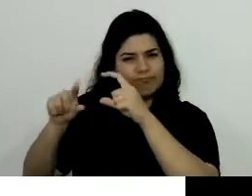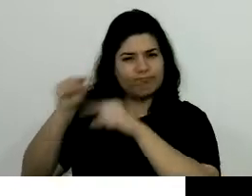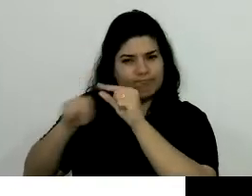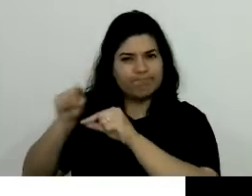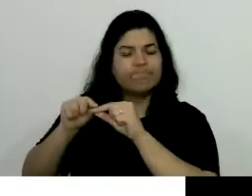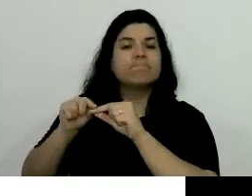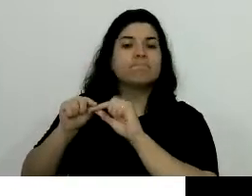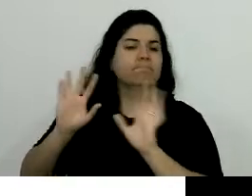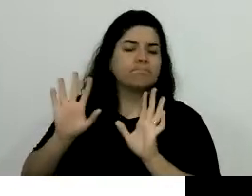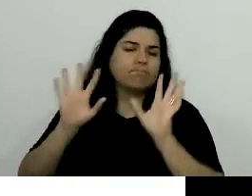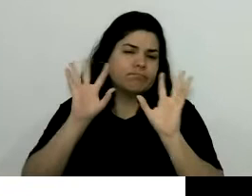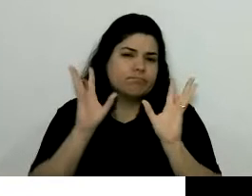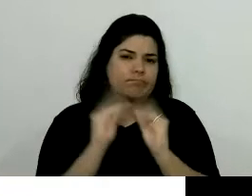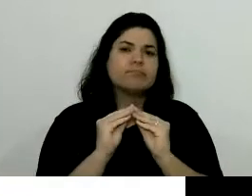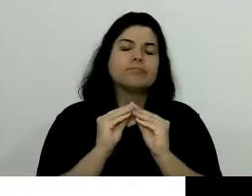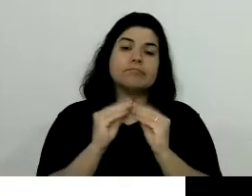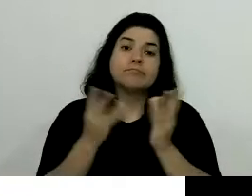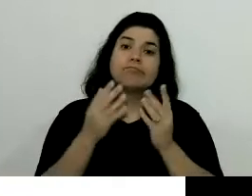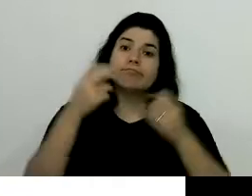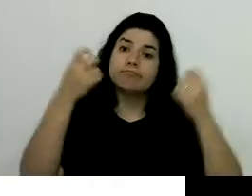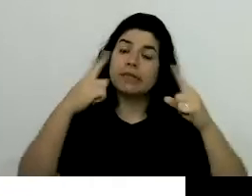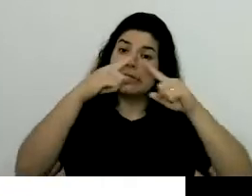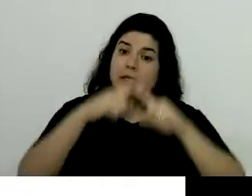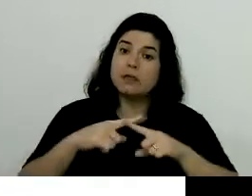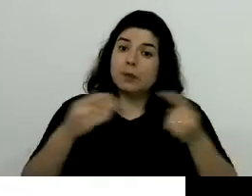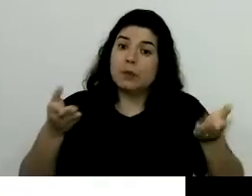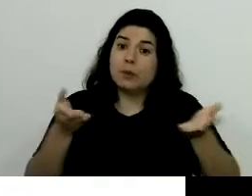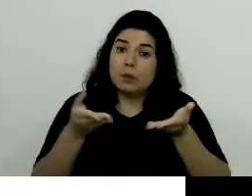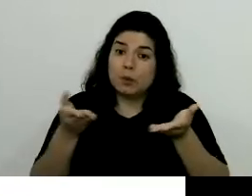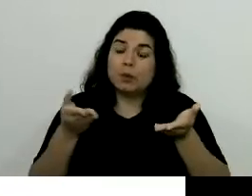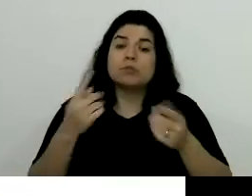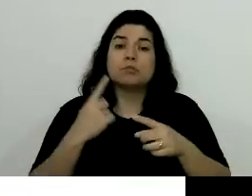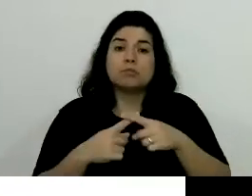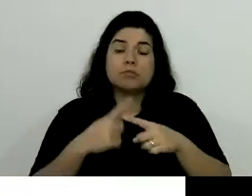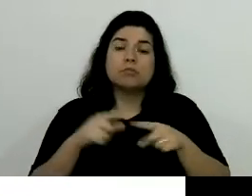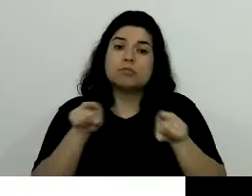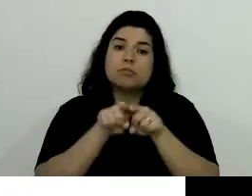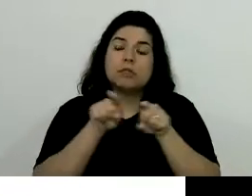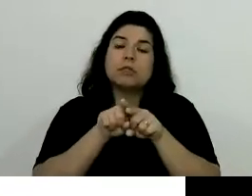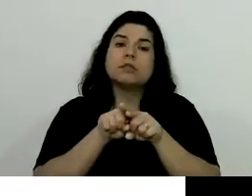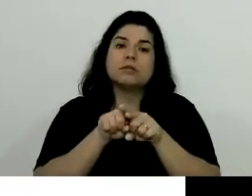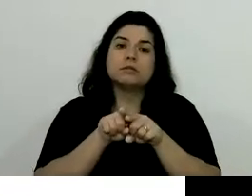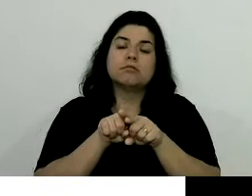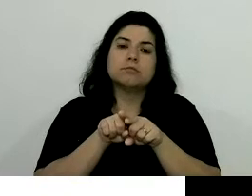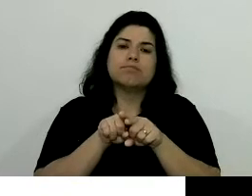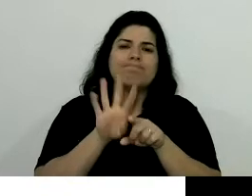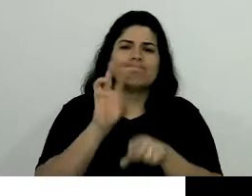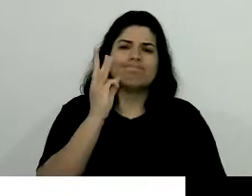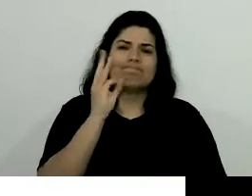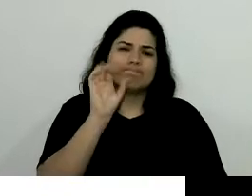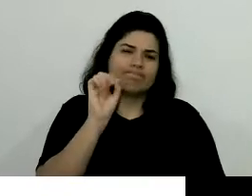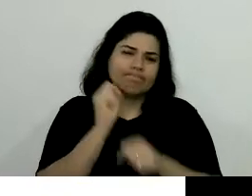do presente e também porque passados aí quase 30 anos,